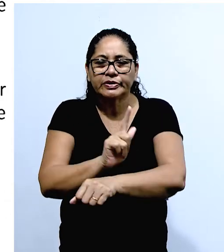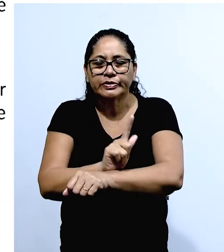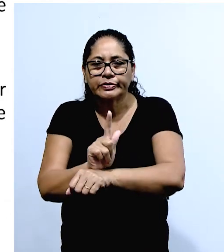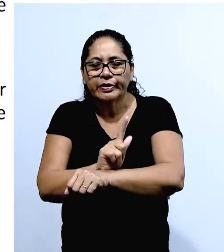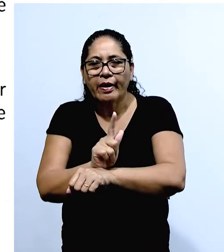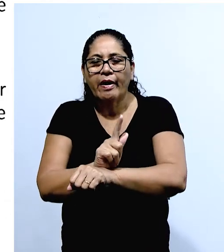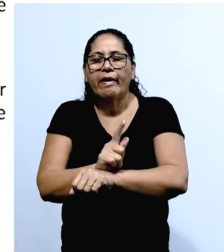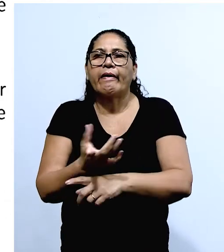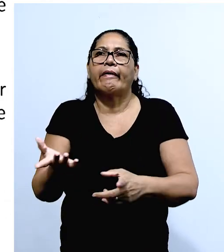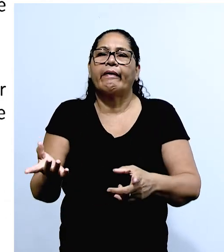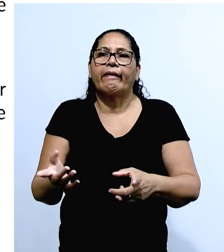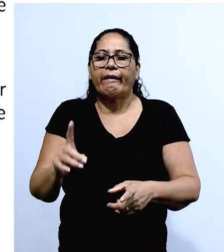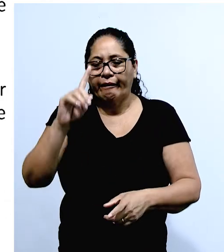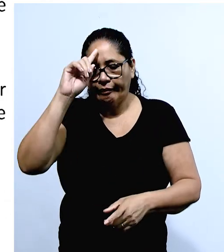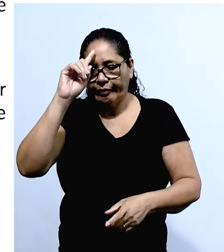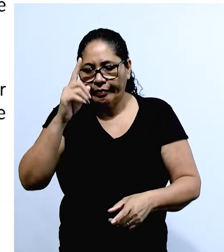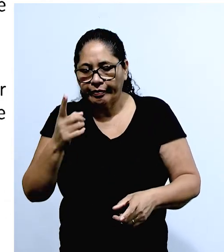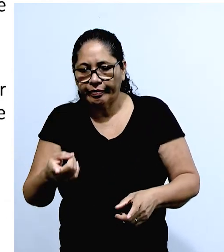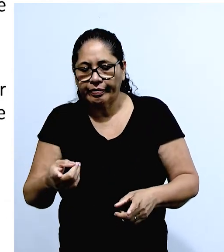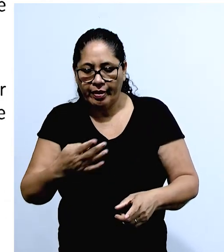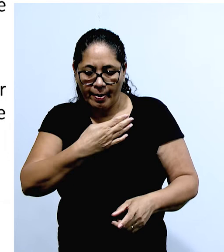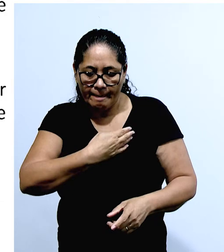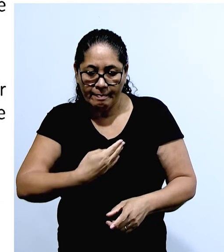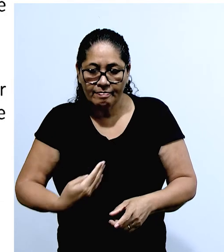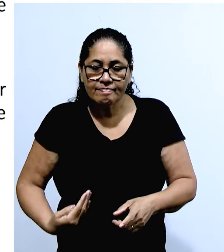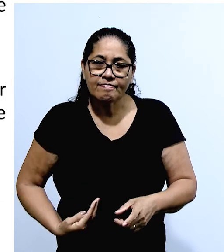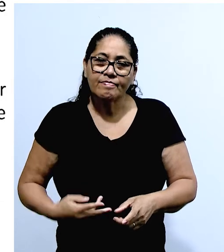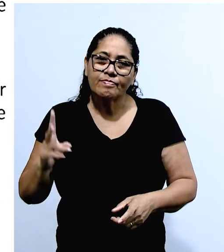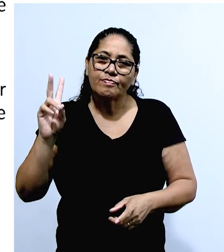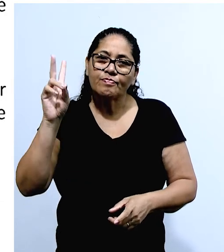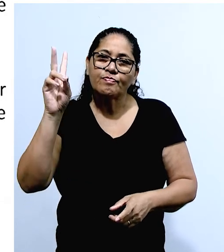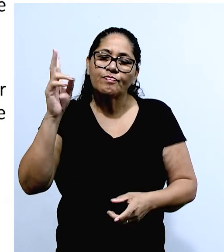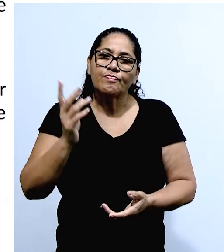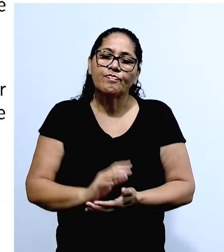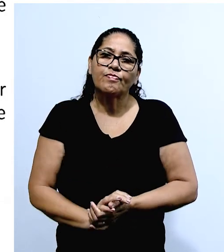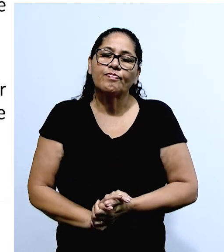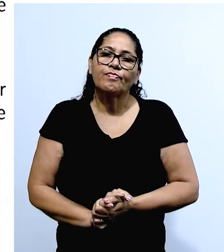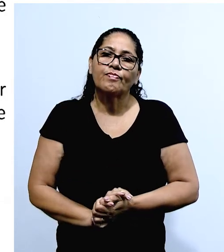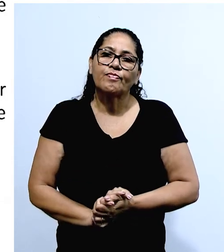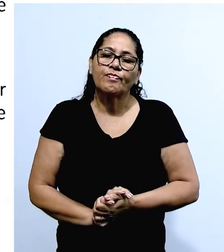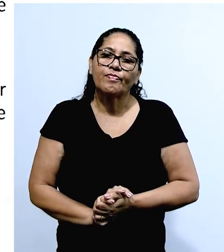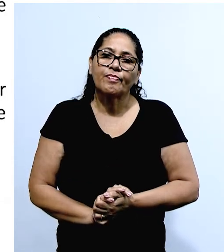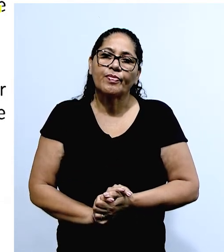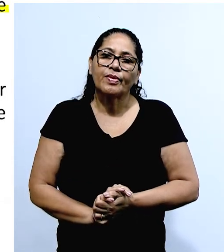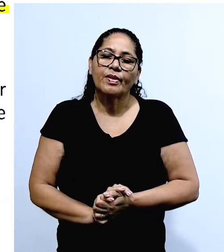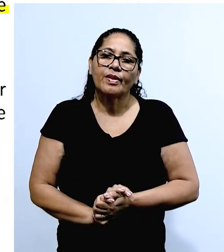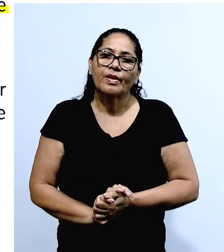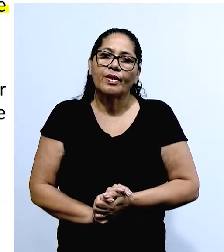autoridades ligadas a essa instituição pública, né? Então, tais valores, portanto,